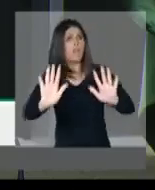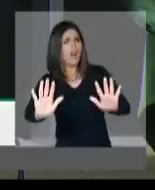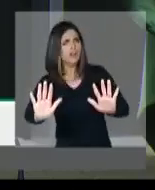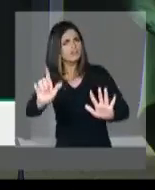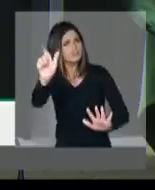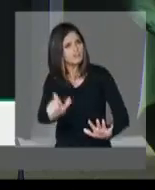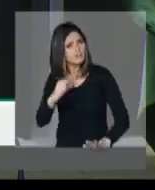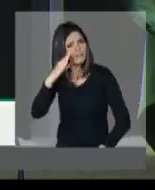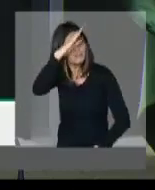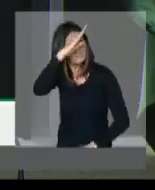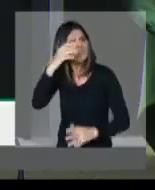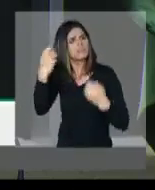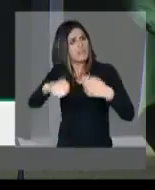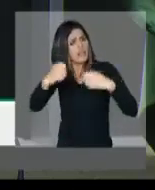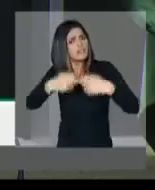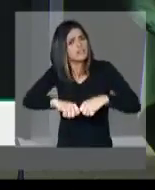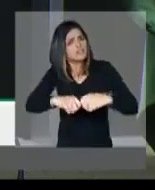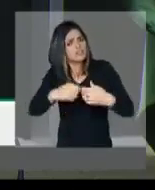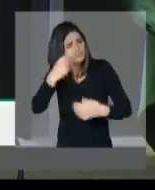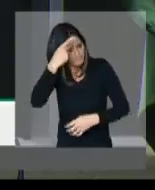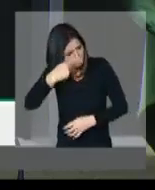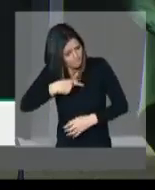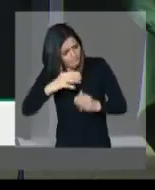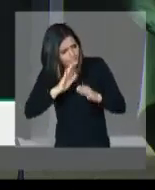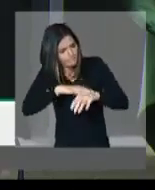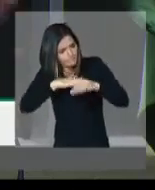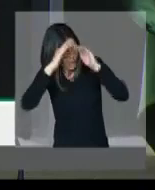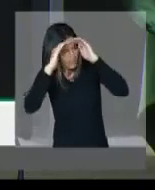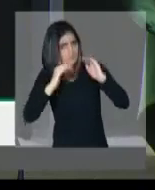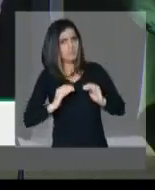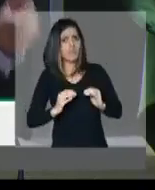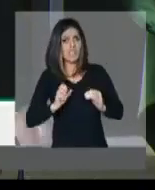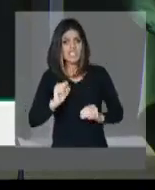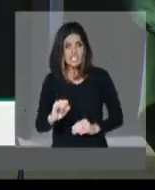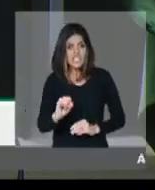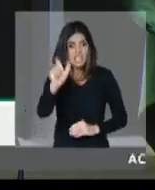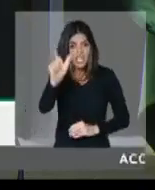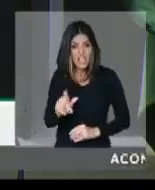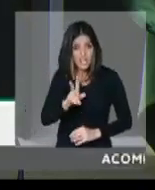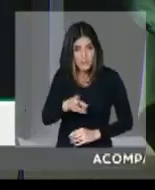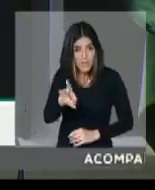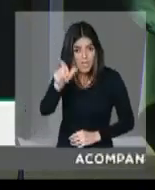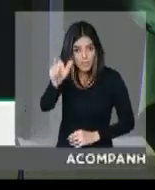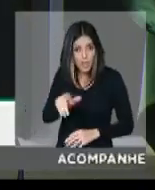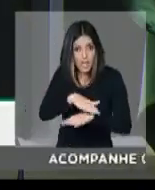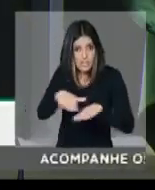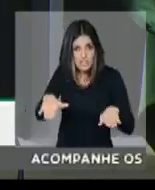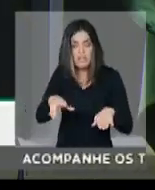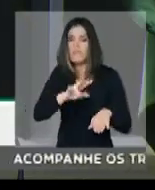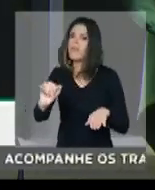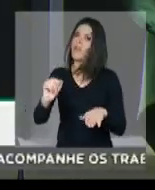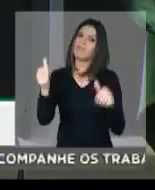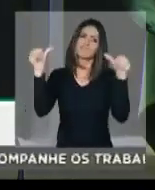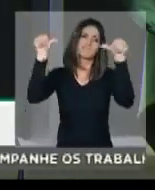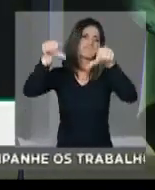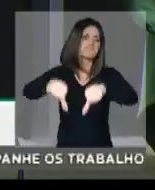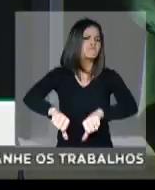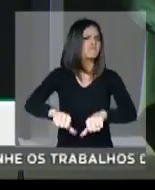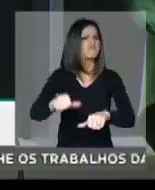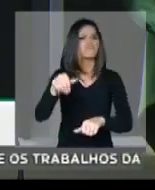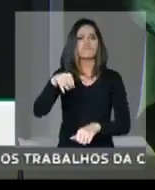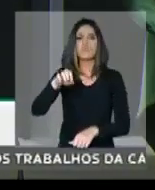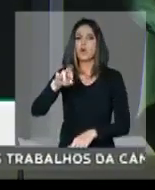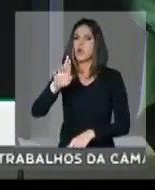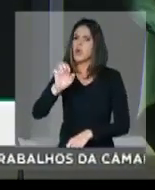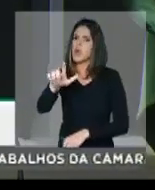respeito. Na linha que ele vai, terminará o seu governo, se é que vai terminar, como um presidente desmoralizado.